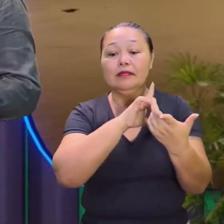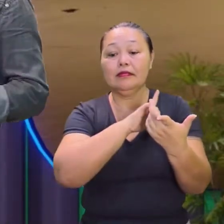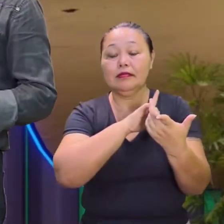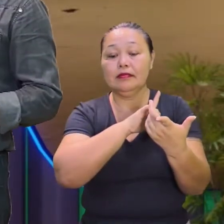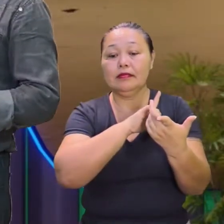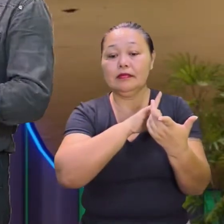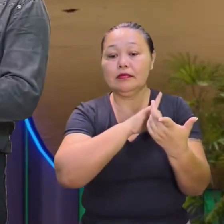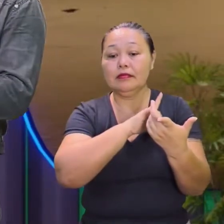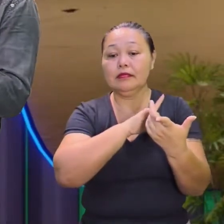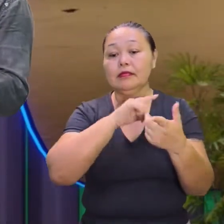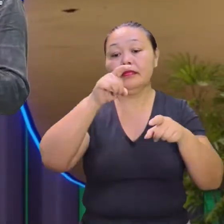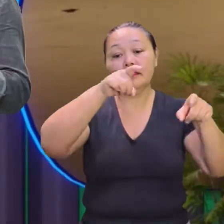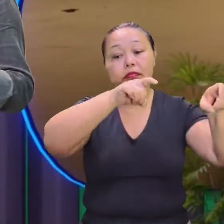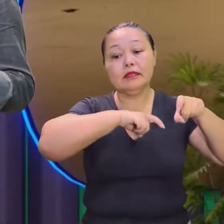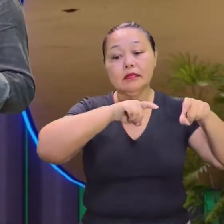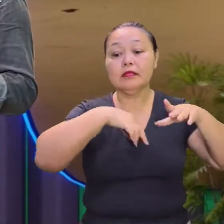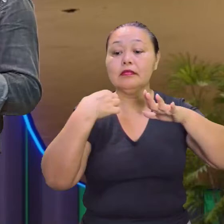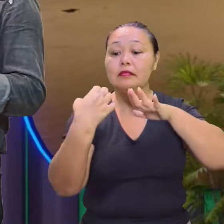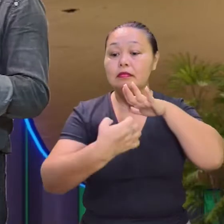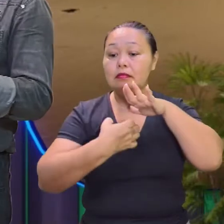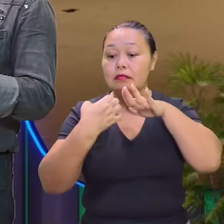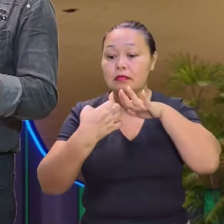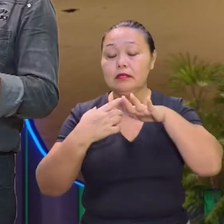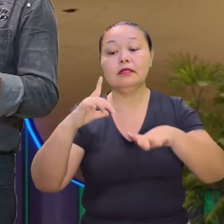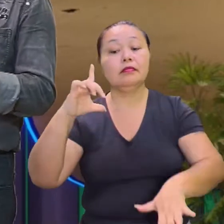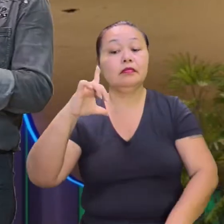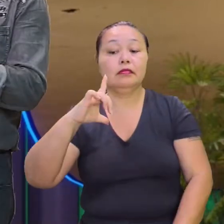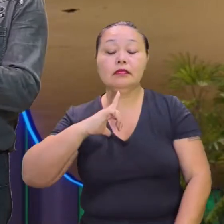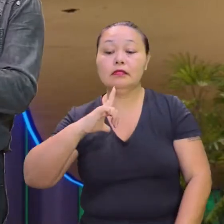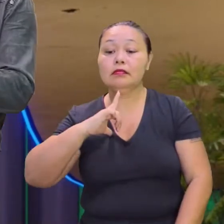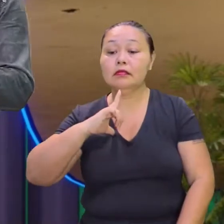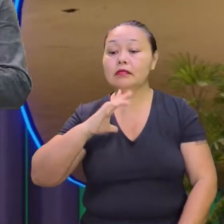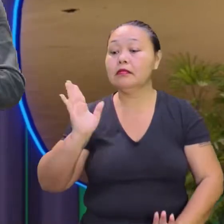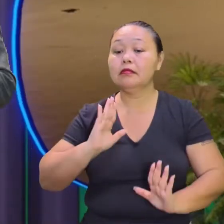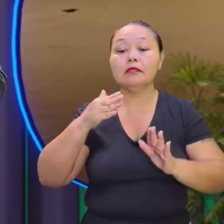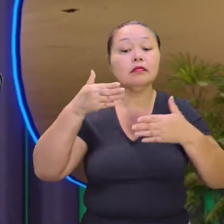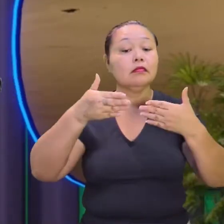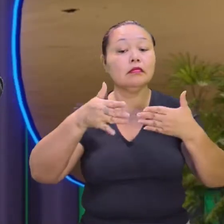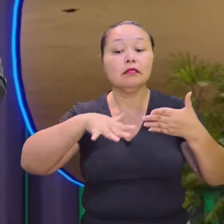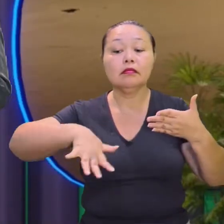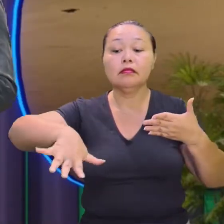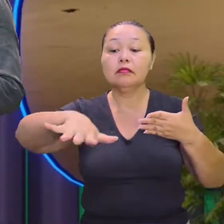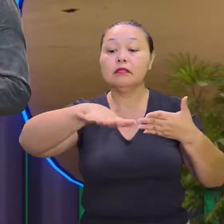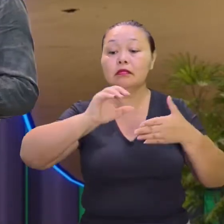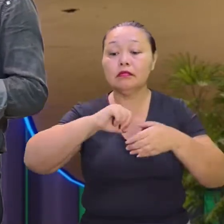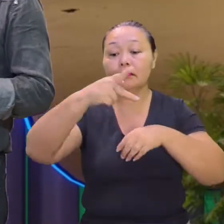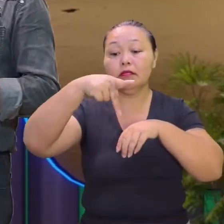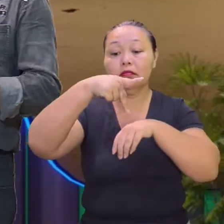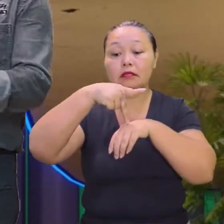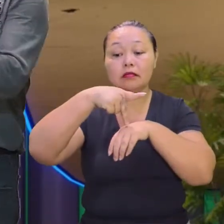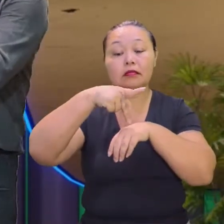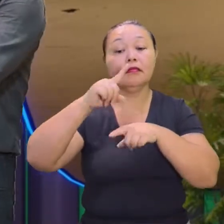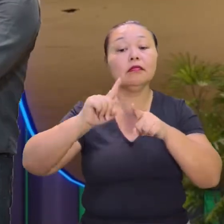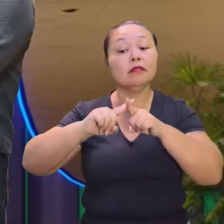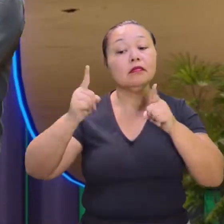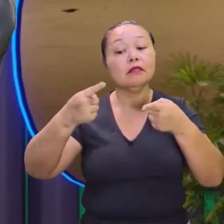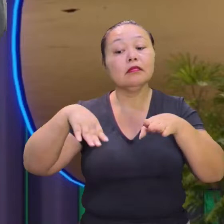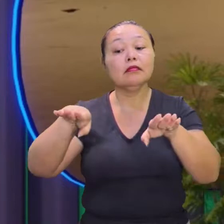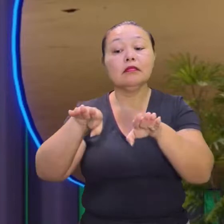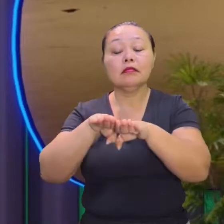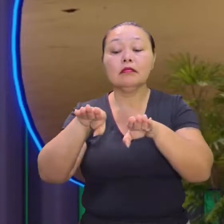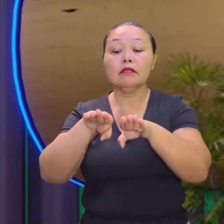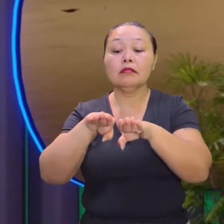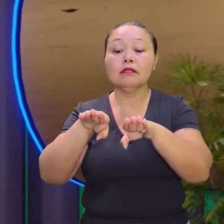uma agricultura empresarial, nós temos uma agricultura voltada para o mercado exterior. Muito bem. Mas nós temos